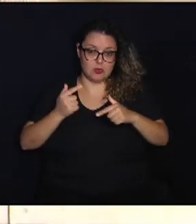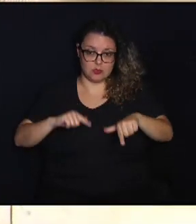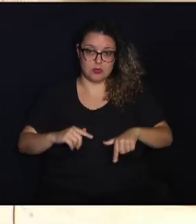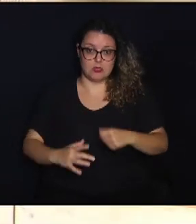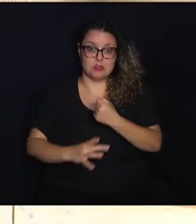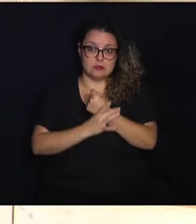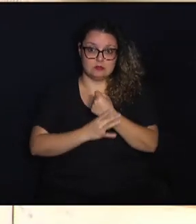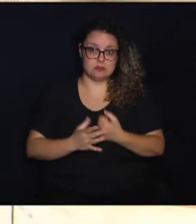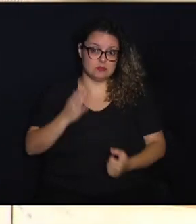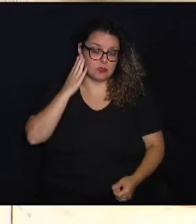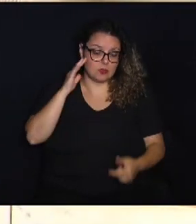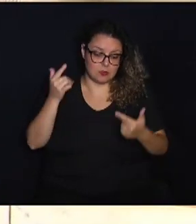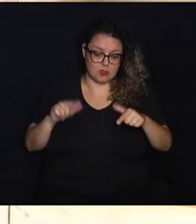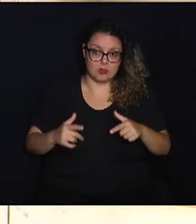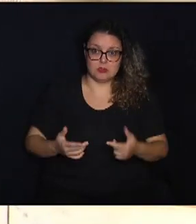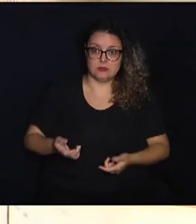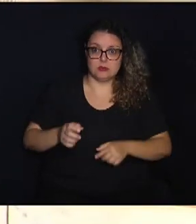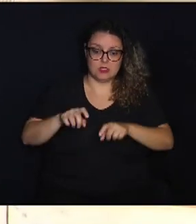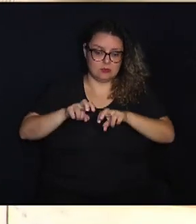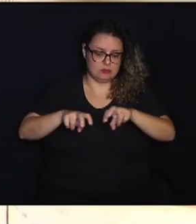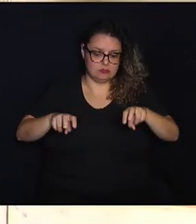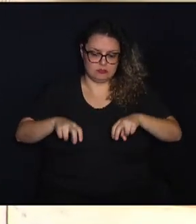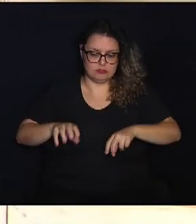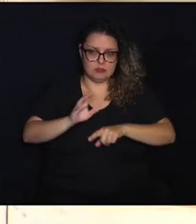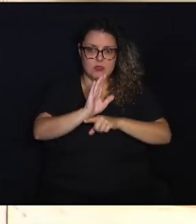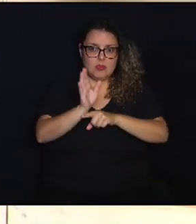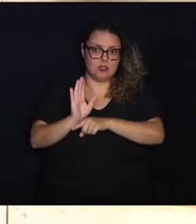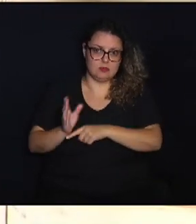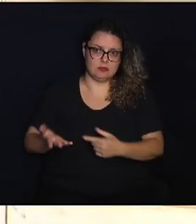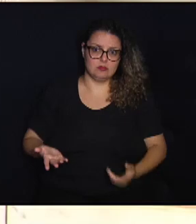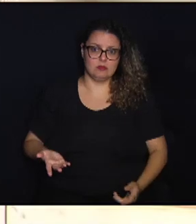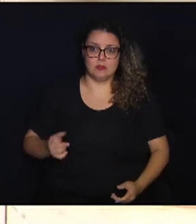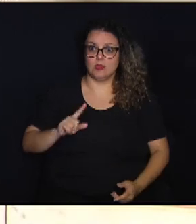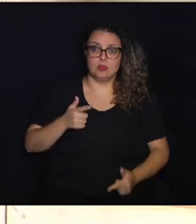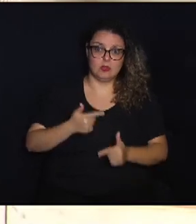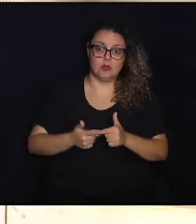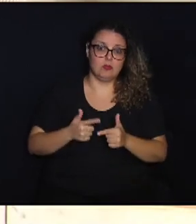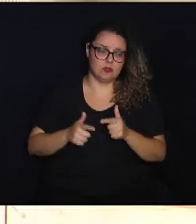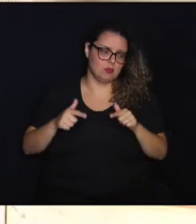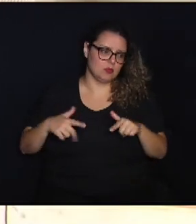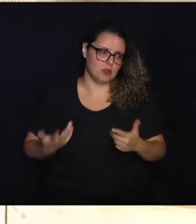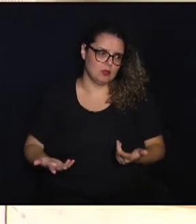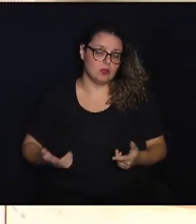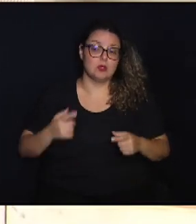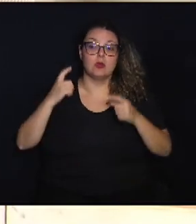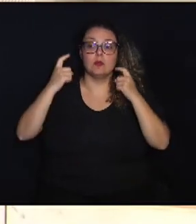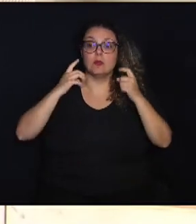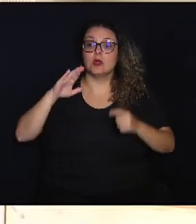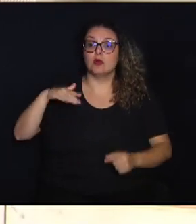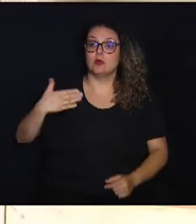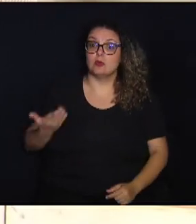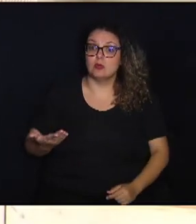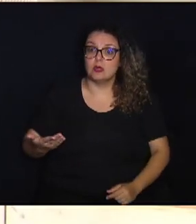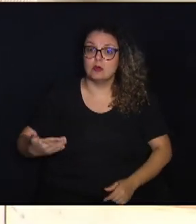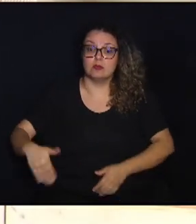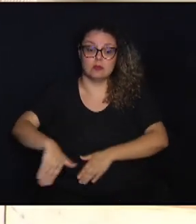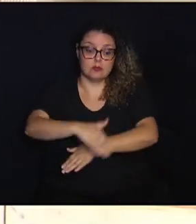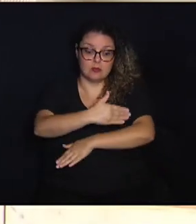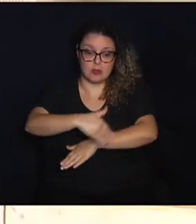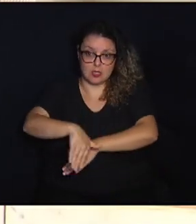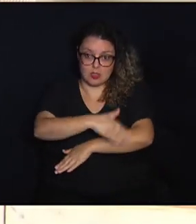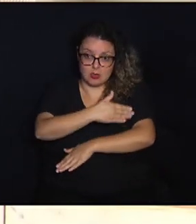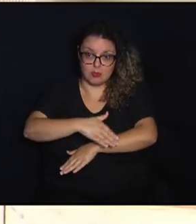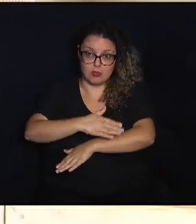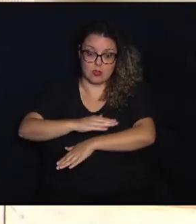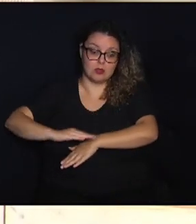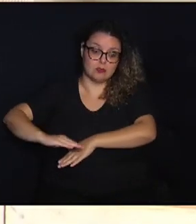você está num cinema, você está num local, não é o problema. Você tem que se preocupar quando você está numa via pública, que